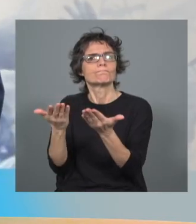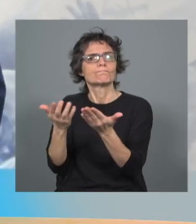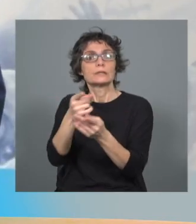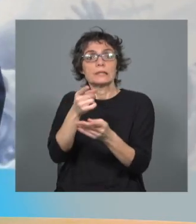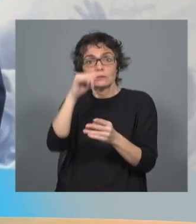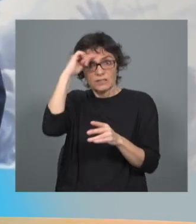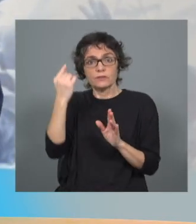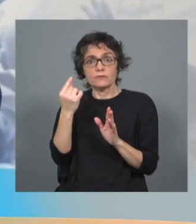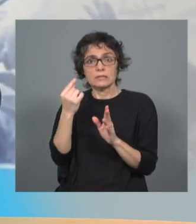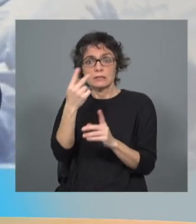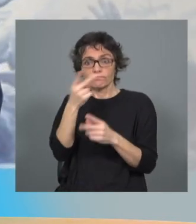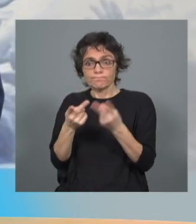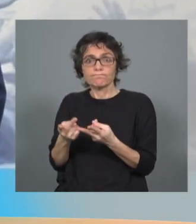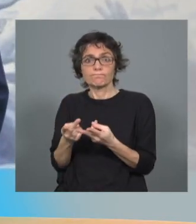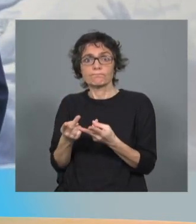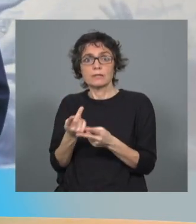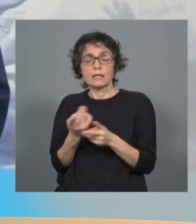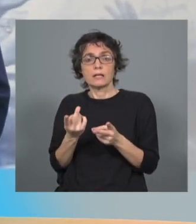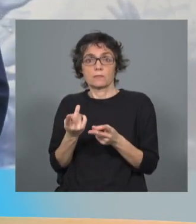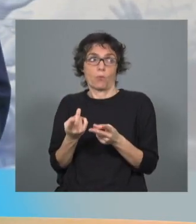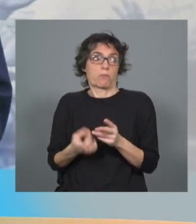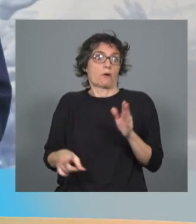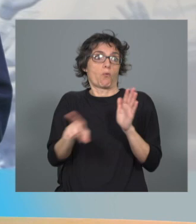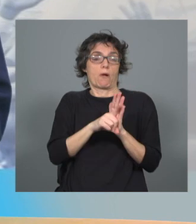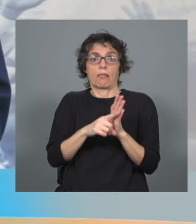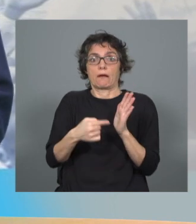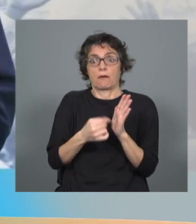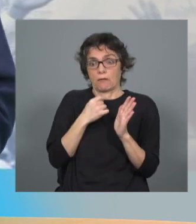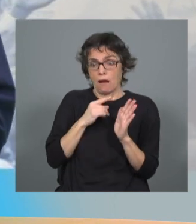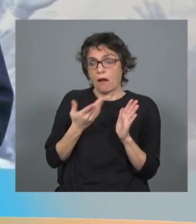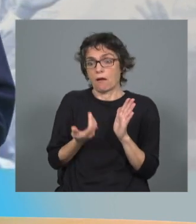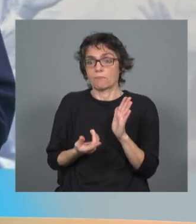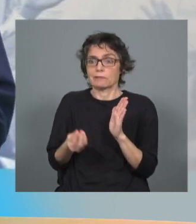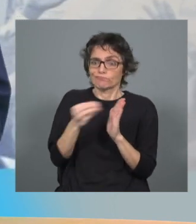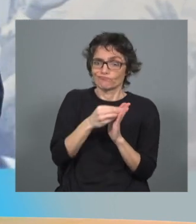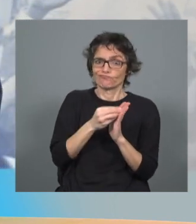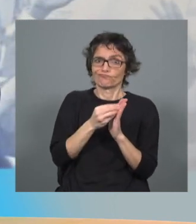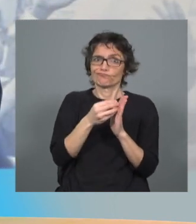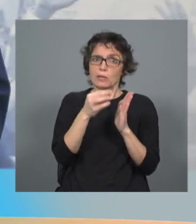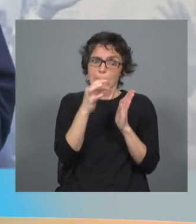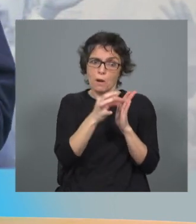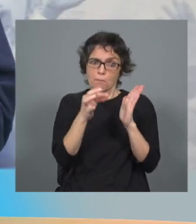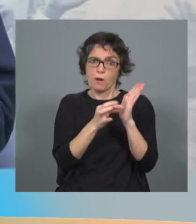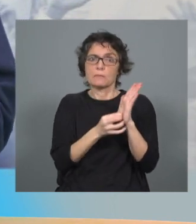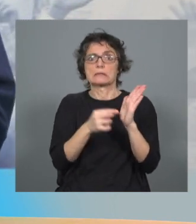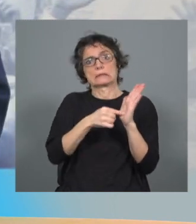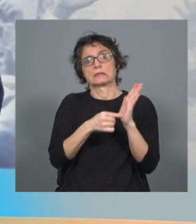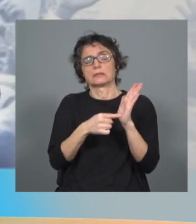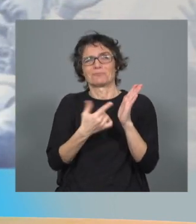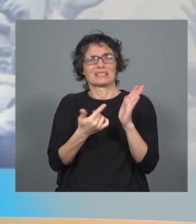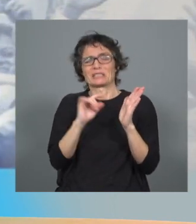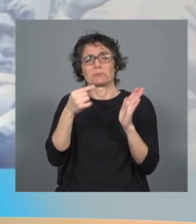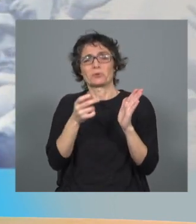natureza, é vaga. A não ser que se crie uma lei que é tão limitada, que é praticamente ineficaz para